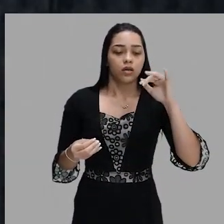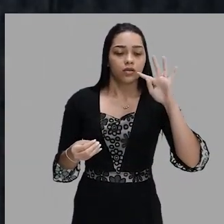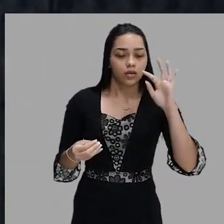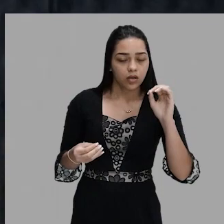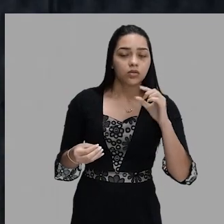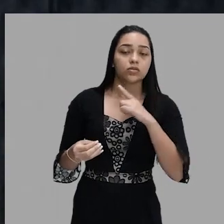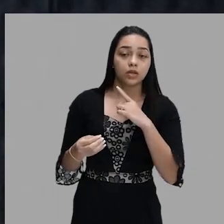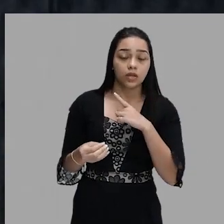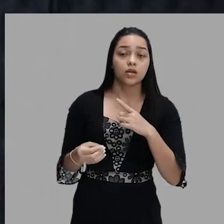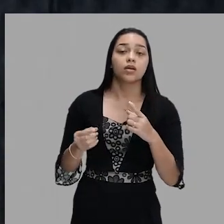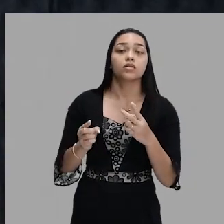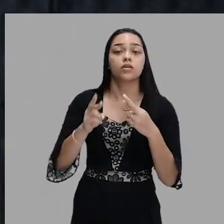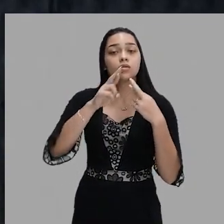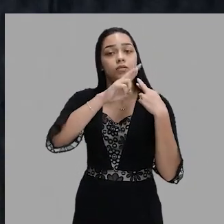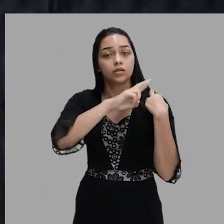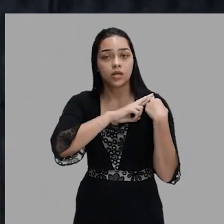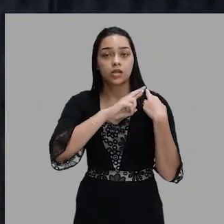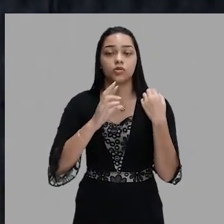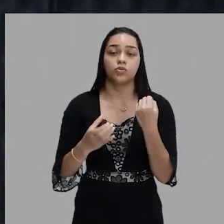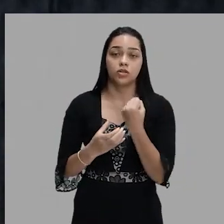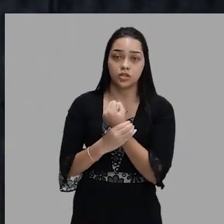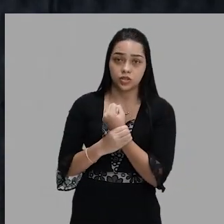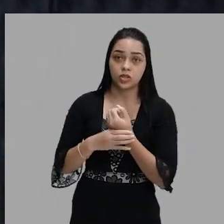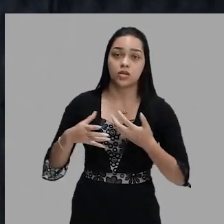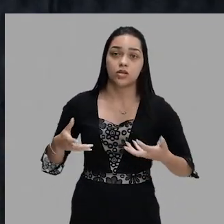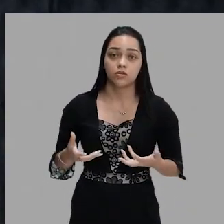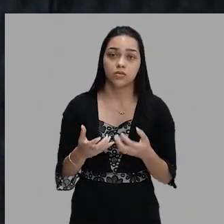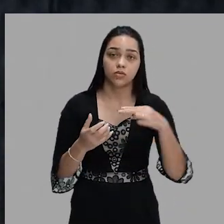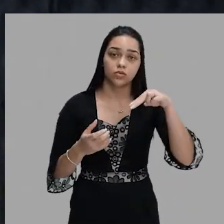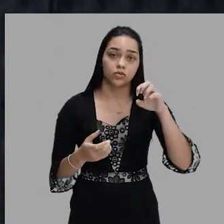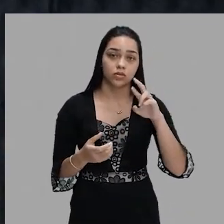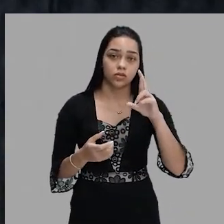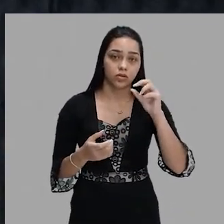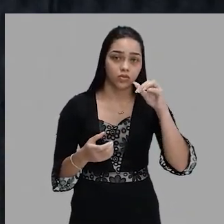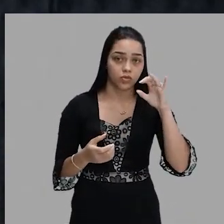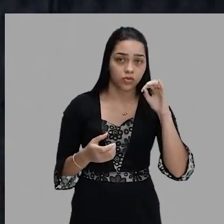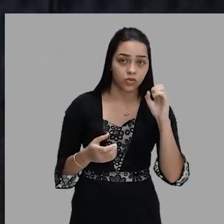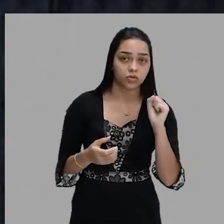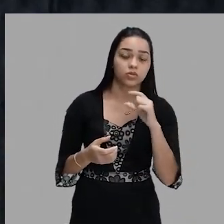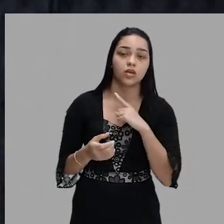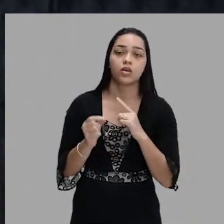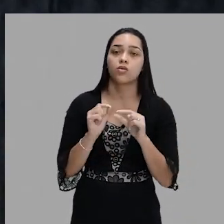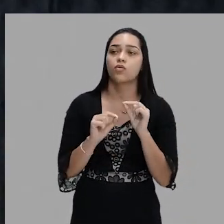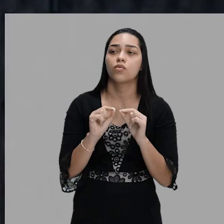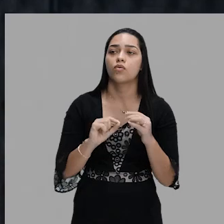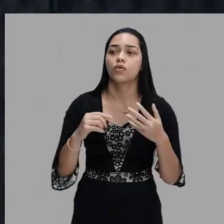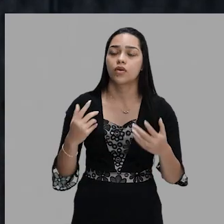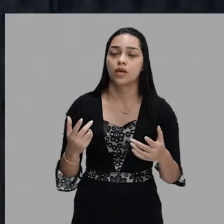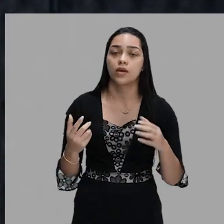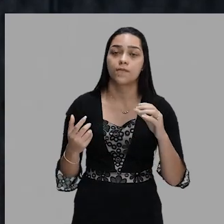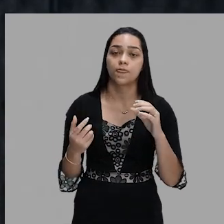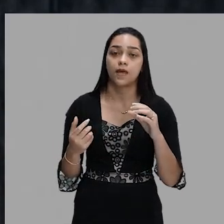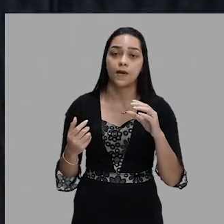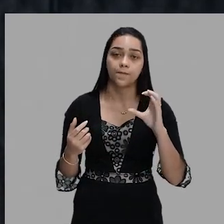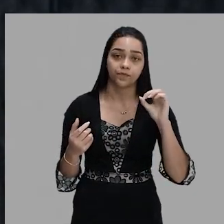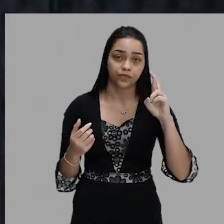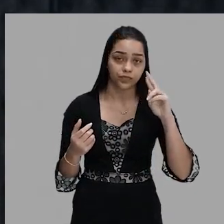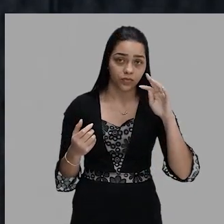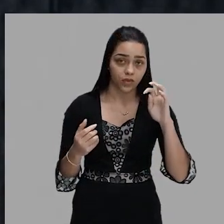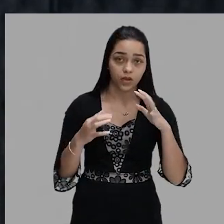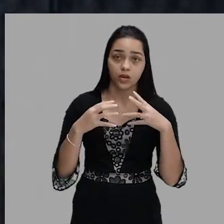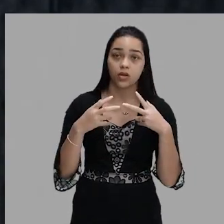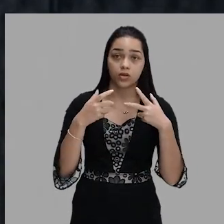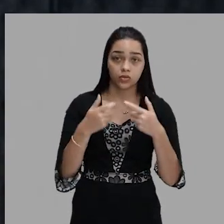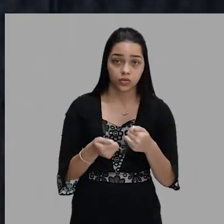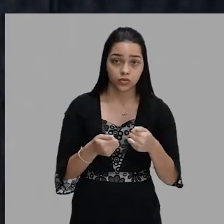função de proteger e nutrir os neurônios. Eles vão tirar da corrente sanguínea